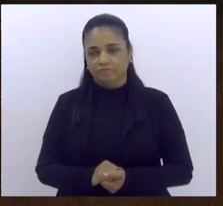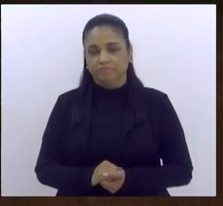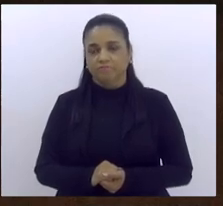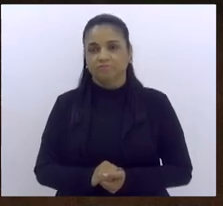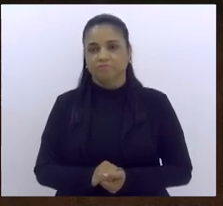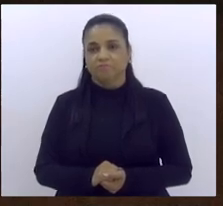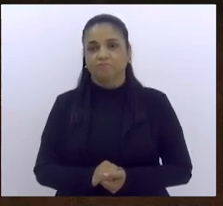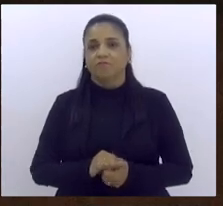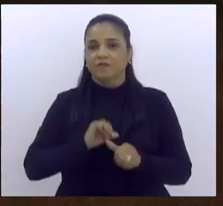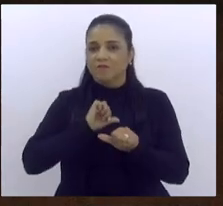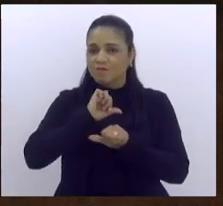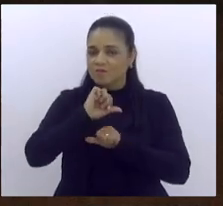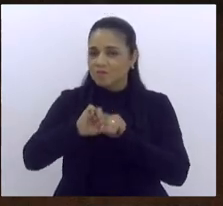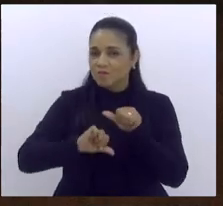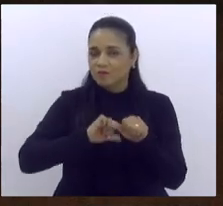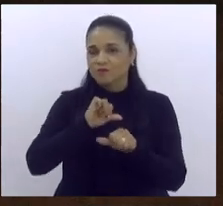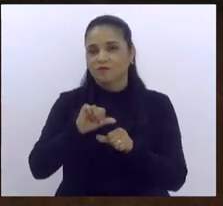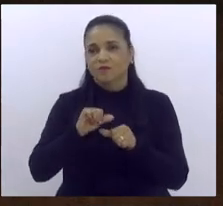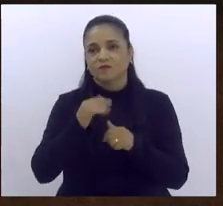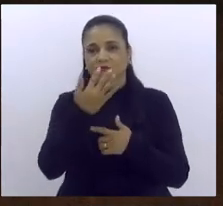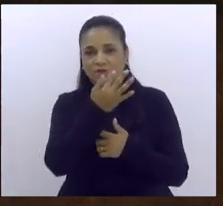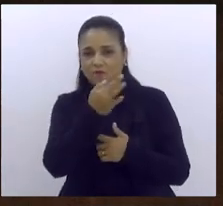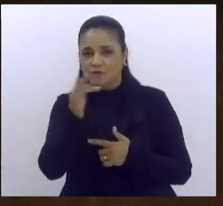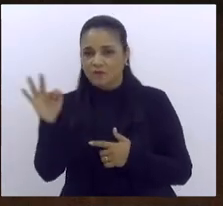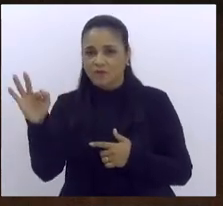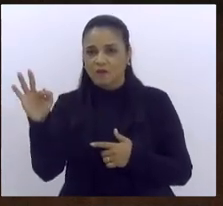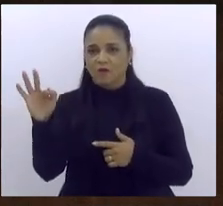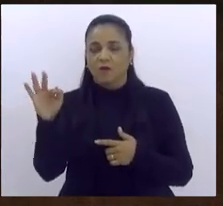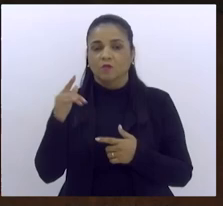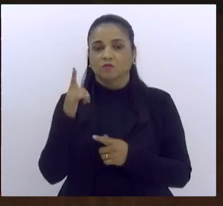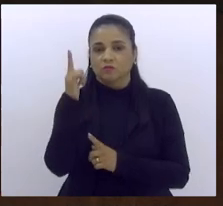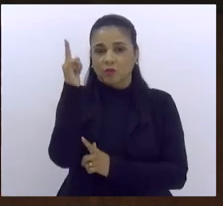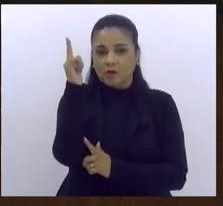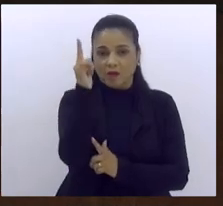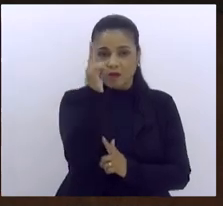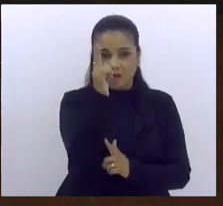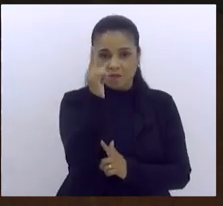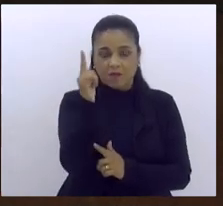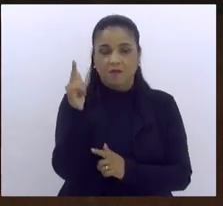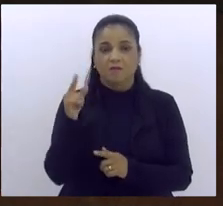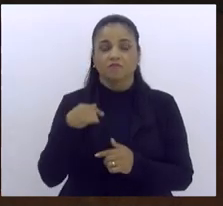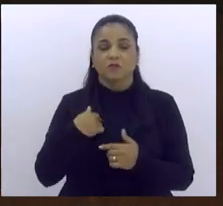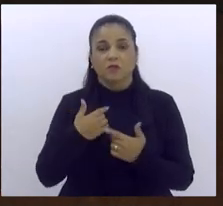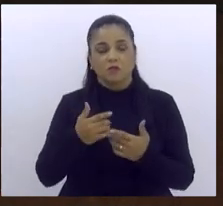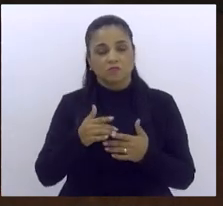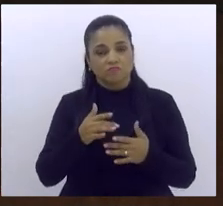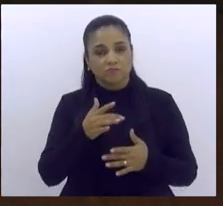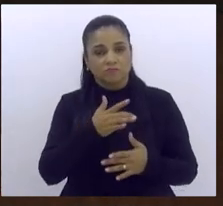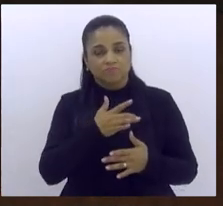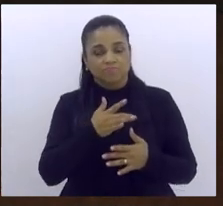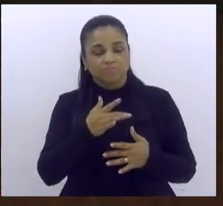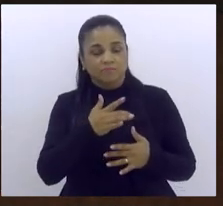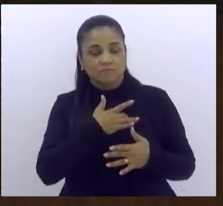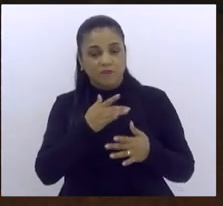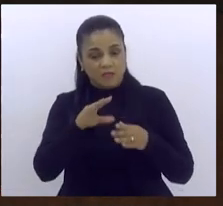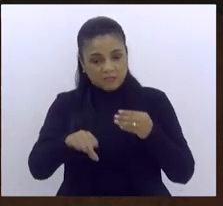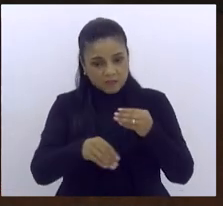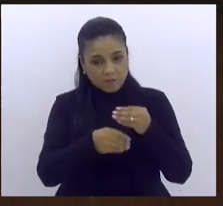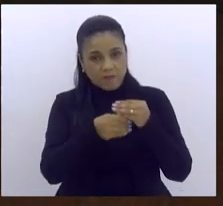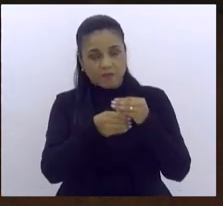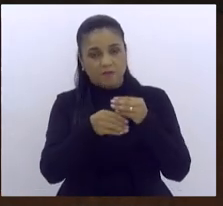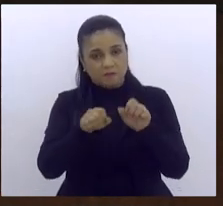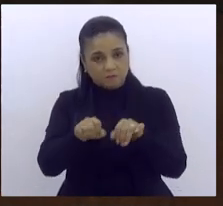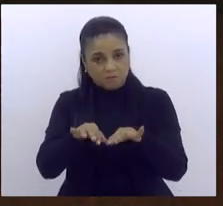Considerando Rodrigo a modificação Amorim. Da legislação federal a respeito da posse e do porte de arma de fogo, considero salutares as emendas de plenário apresentadas na medida em